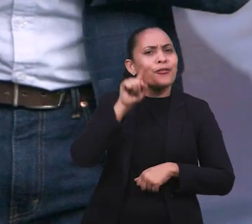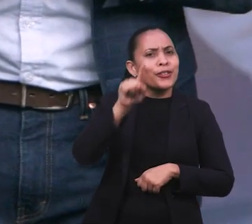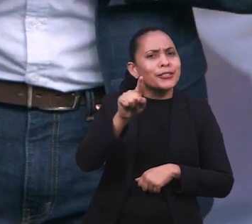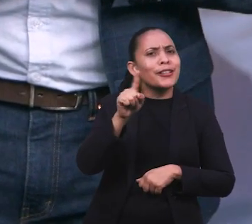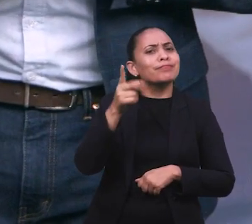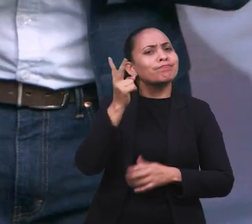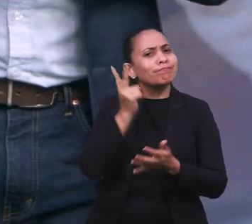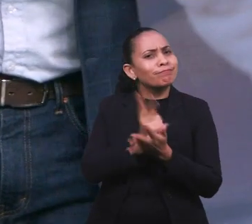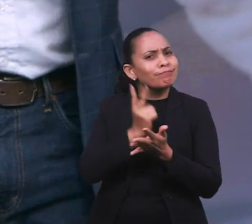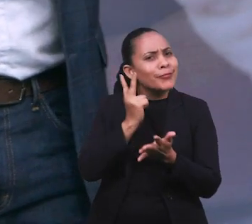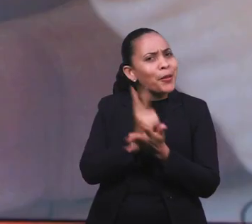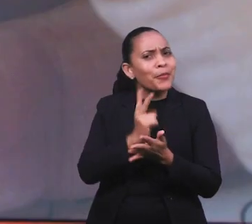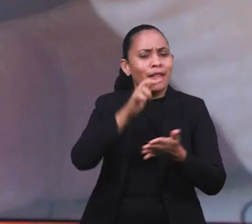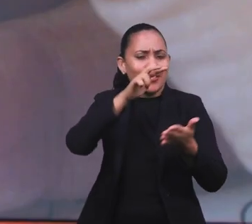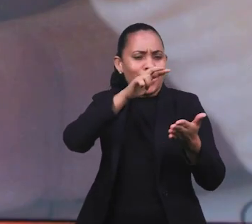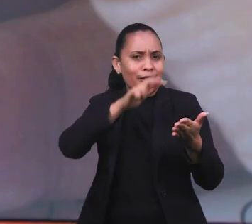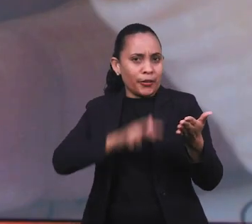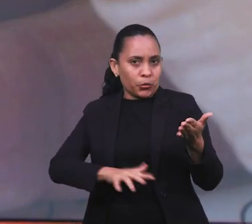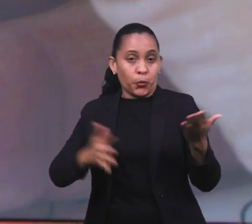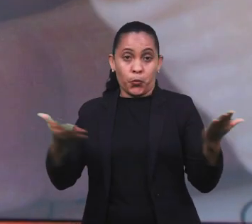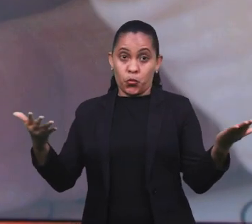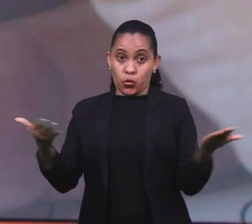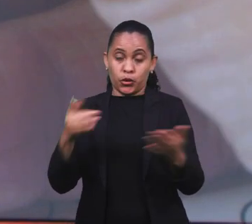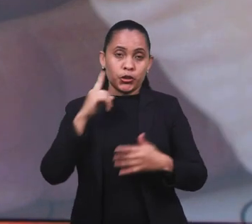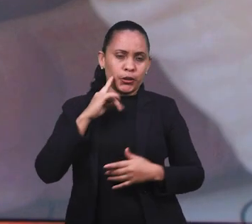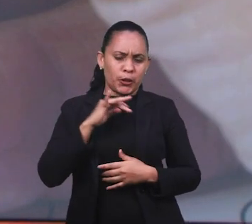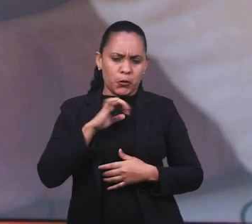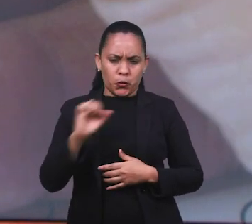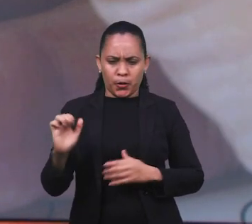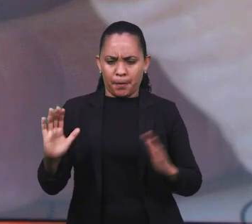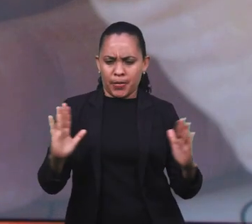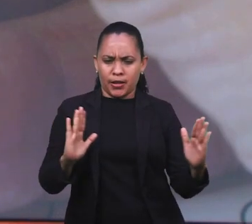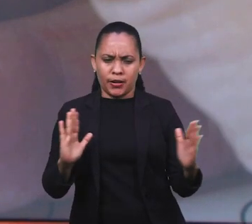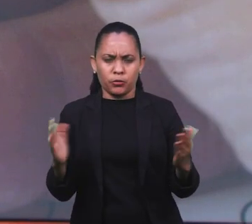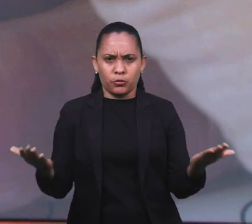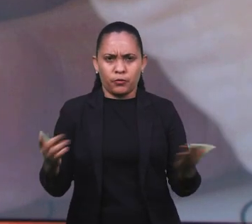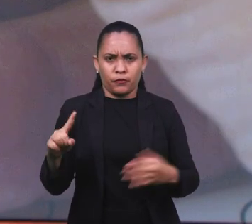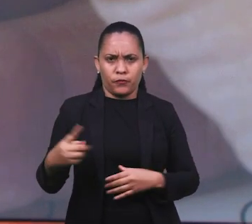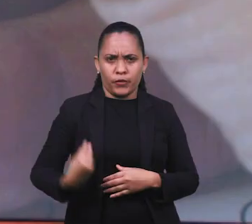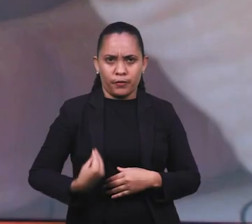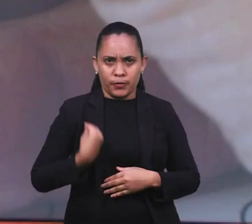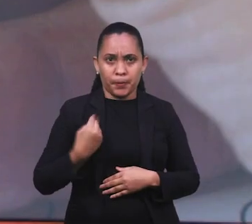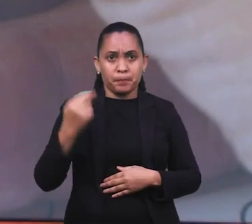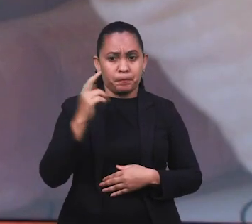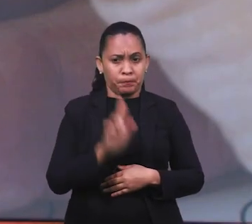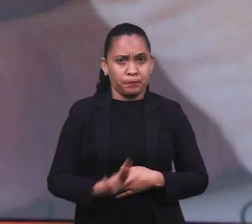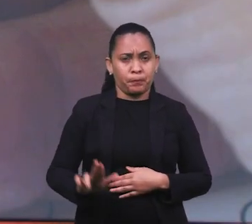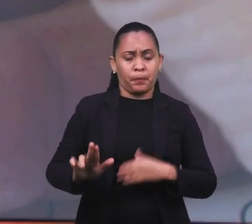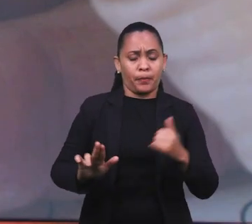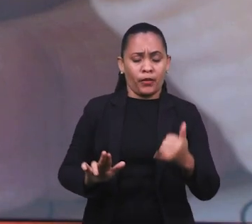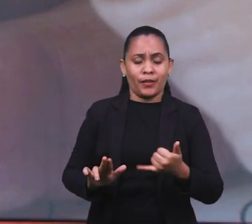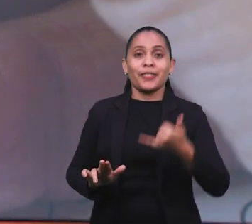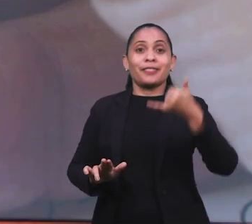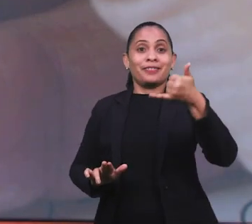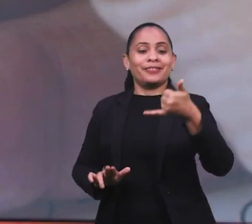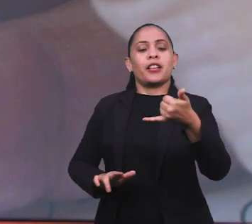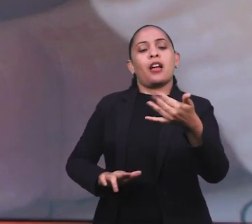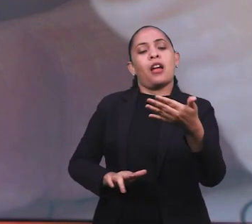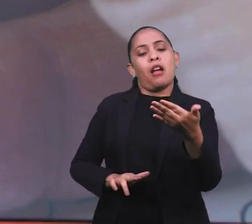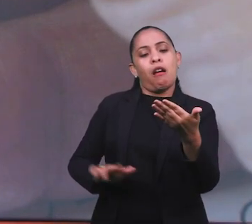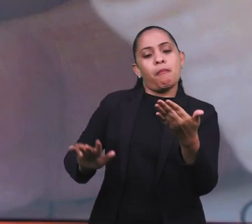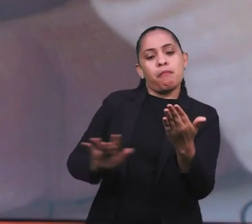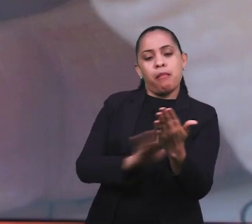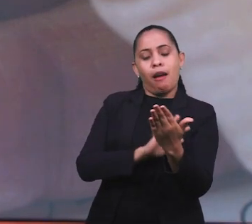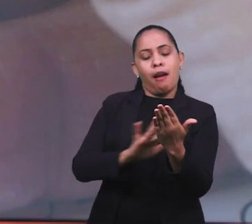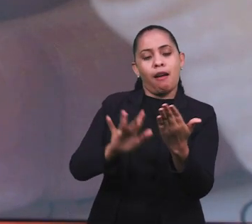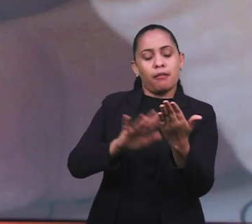seria isso, tá certo? É muito comum nos dias de hoje, que a gente está usando muito o celular, onde há